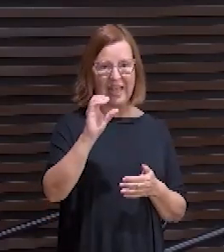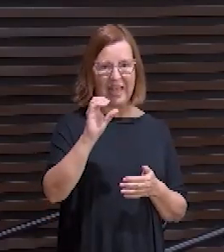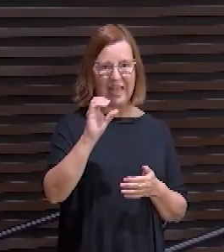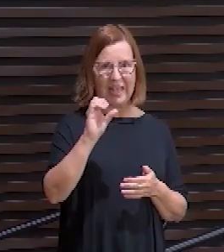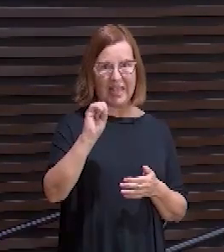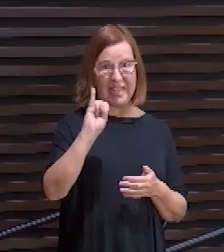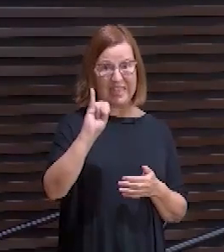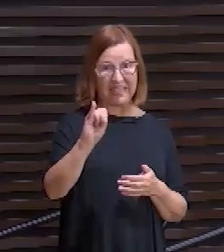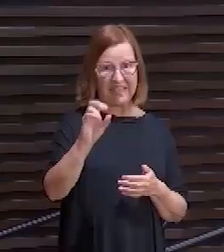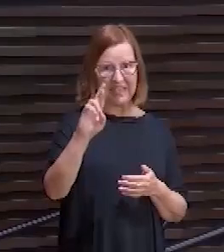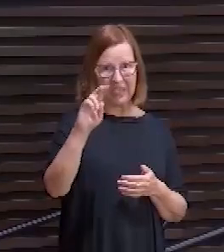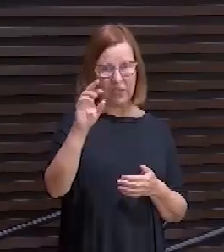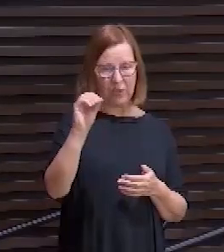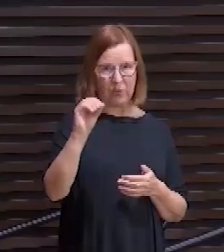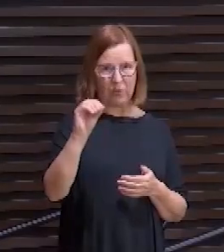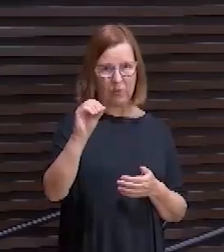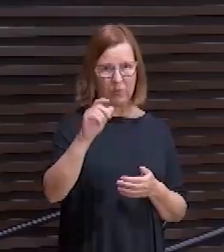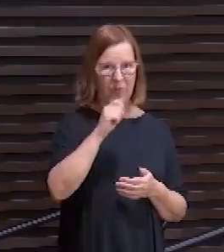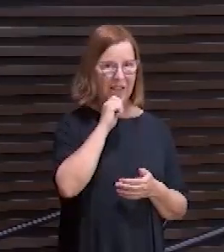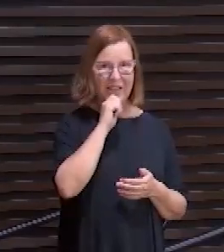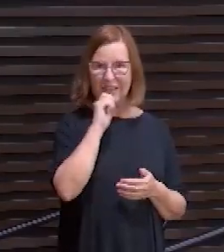nem pensava em nascer.